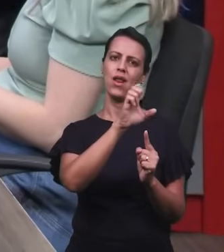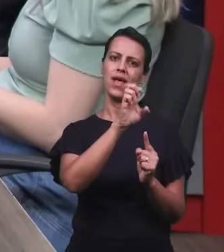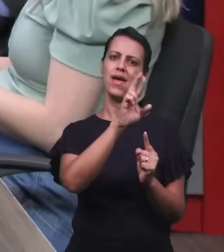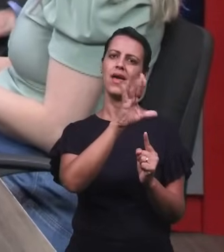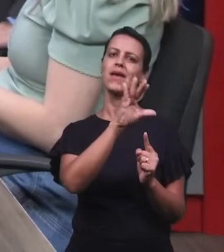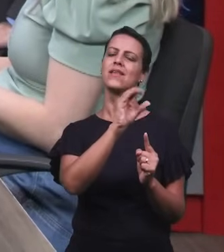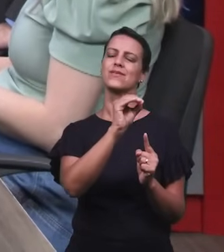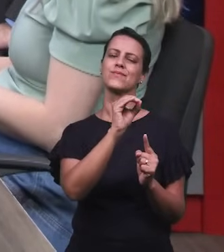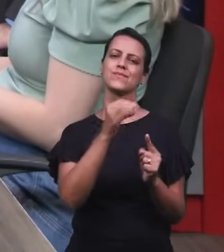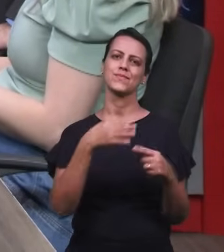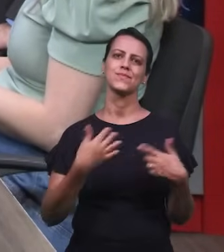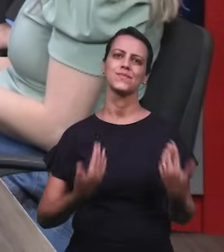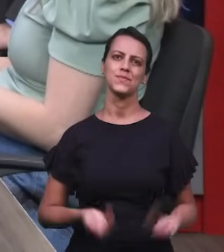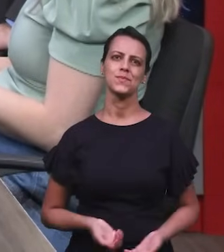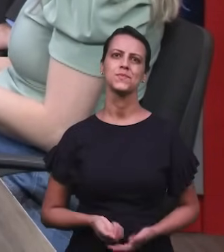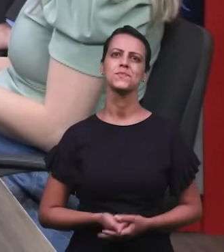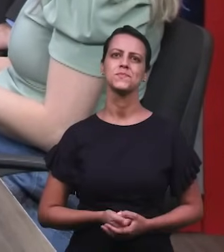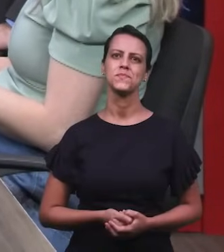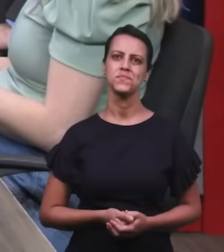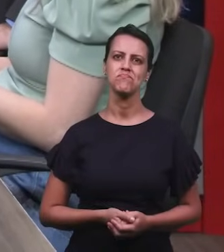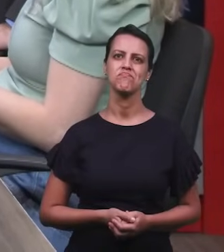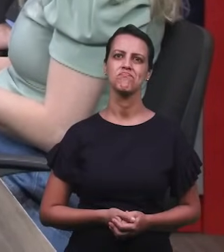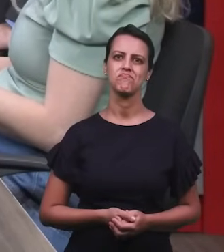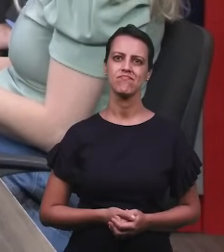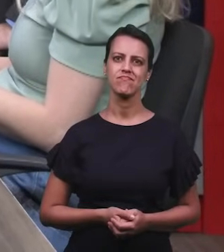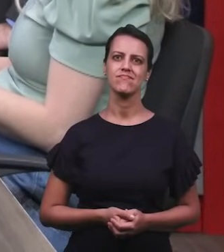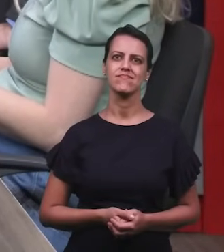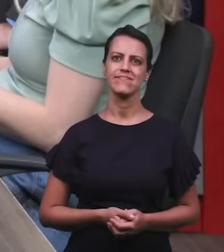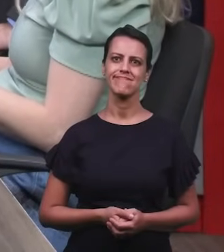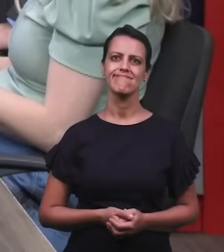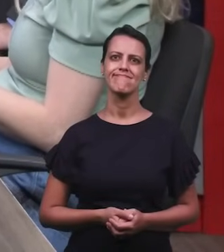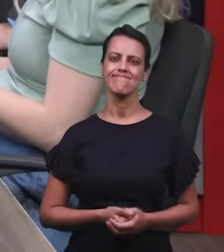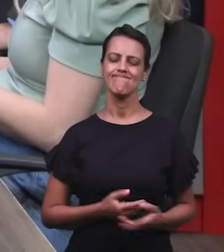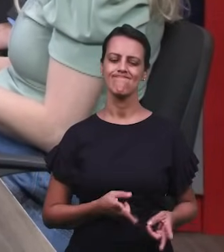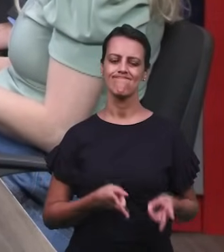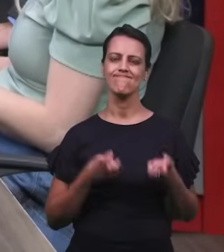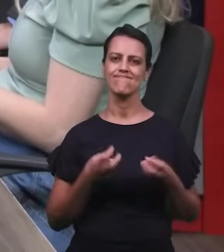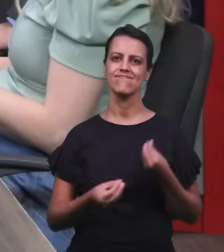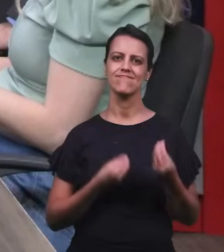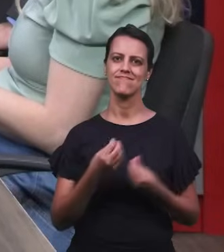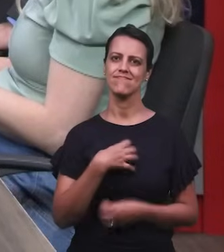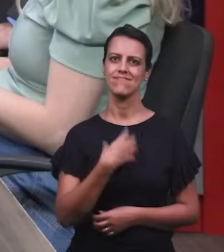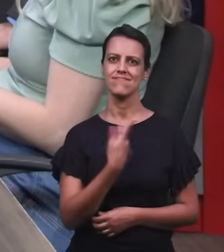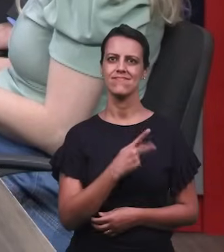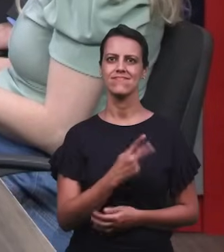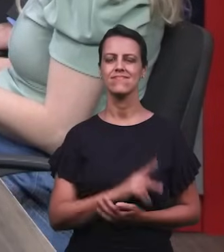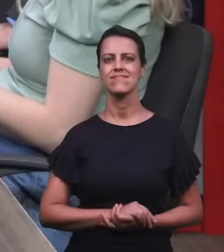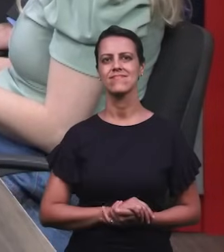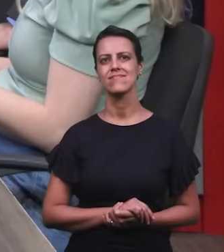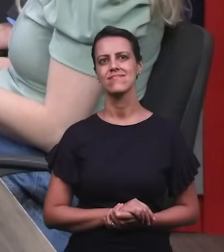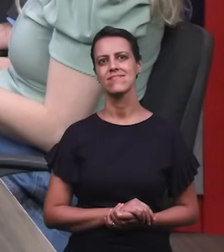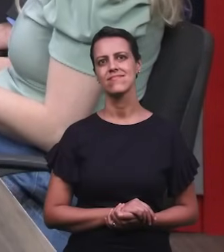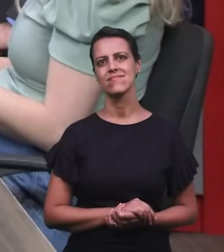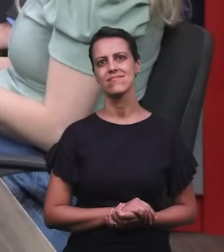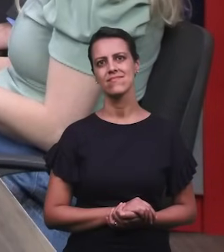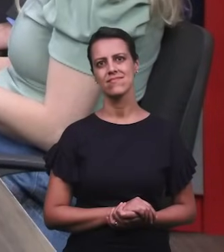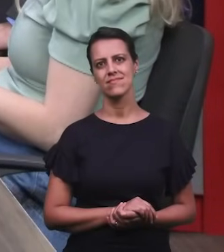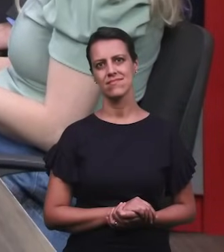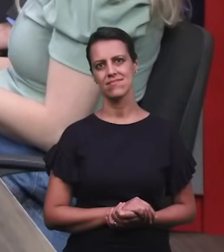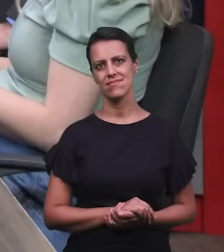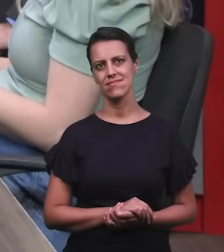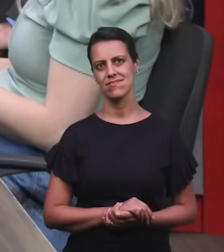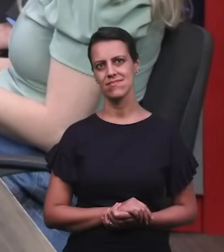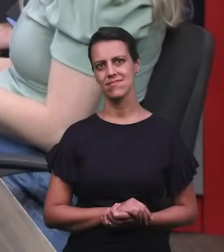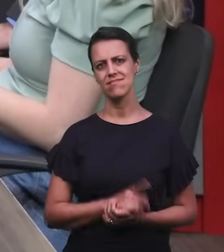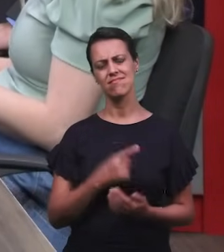forma impaciente ali, mas mais nessa identificação, né, desse temperamento. E a gente olha